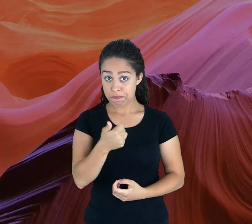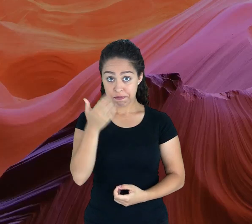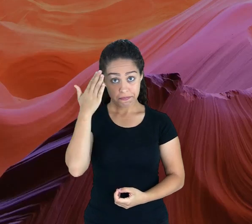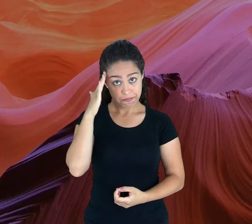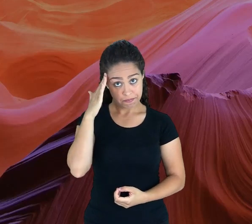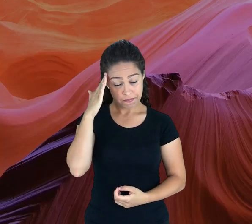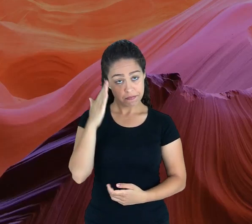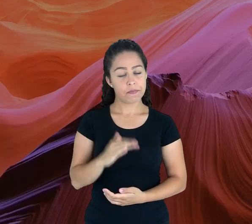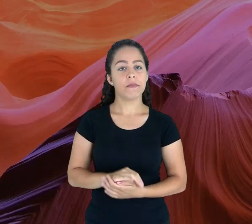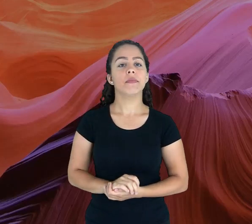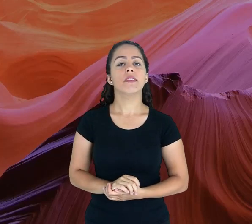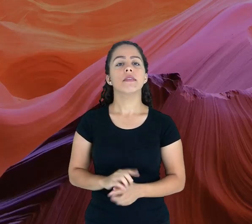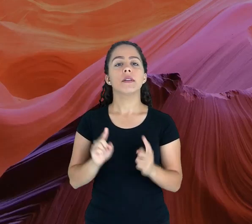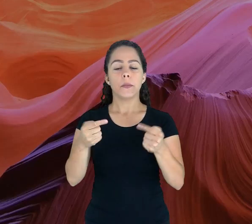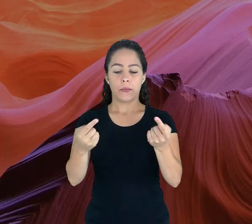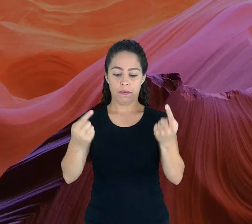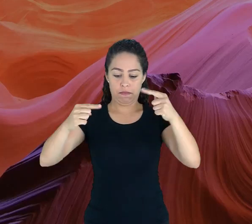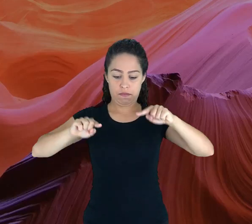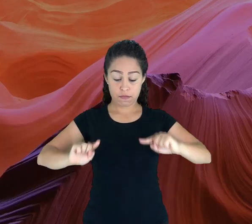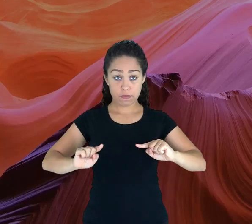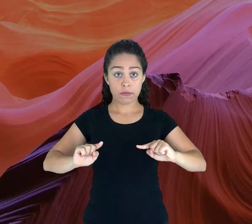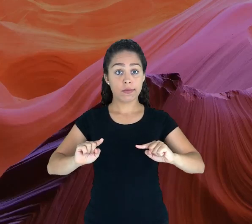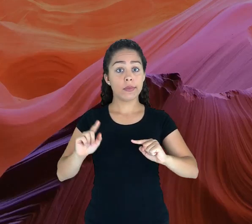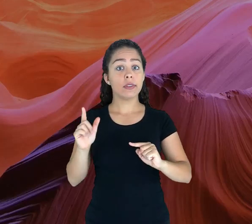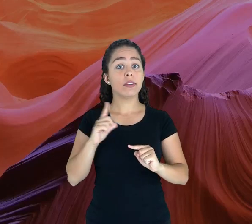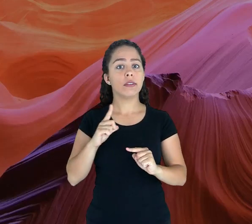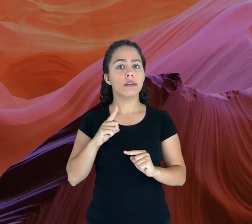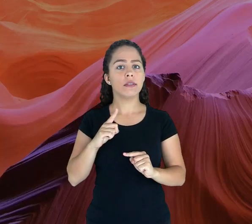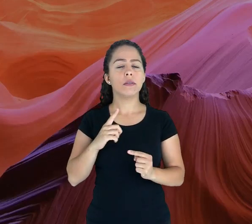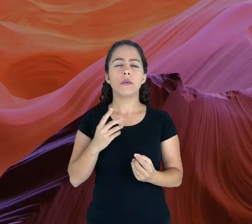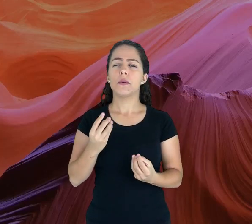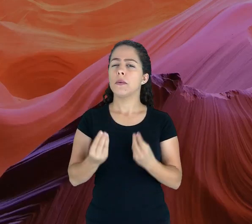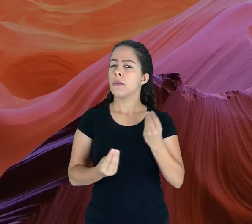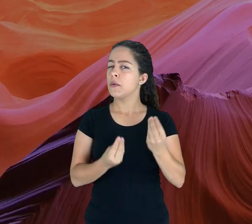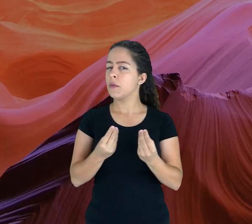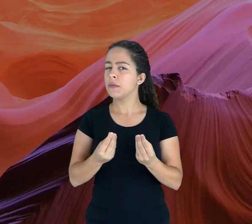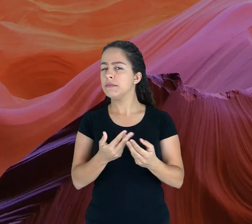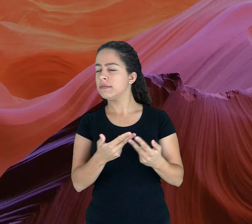E logo abaixo, those with access